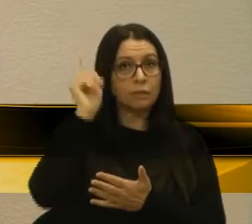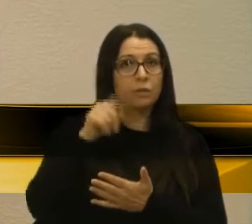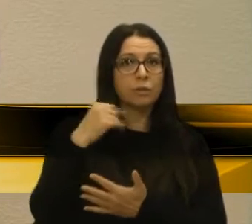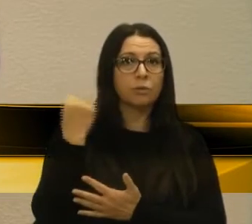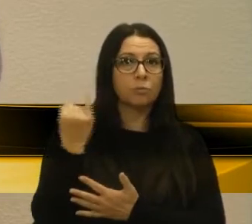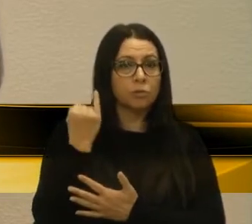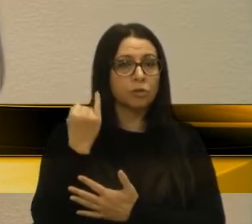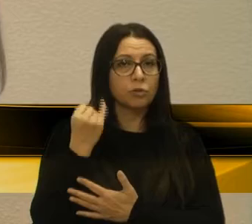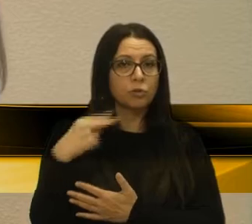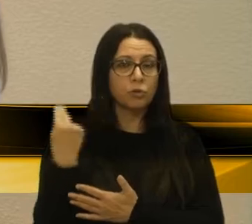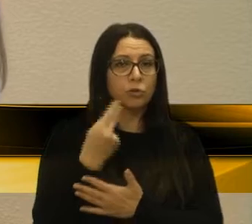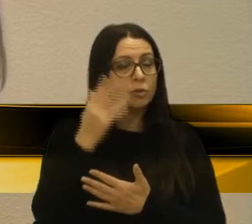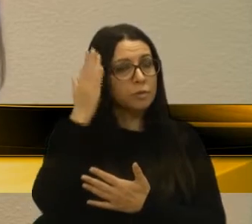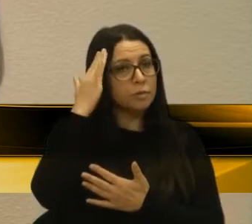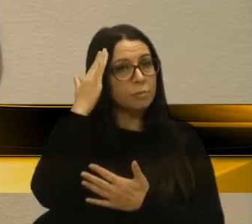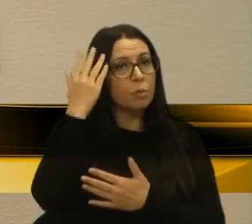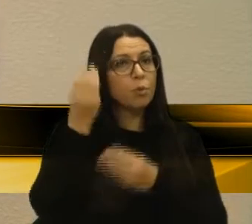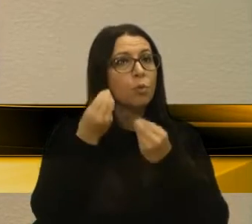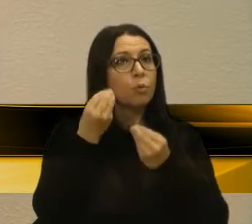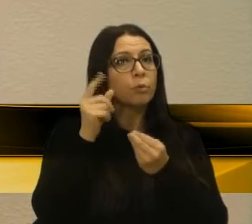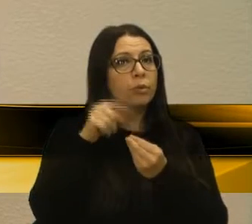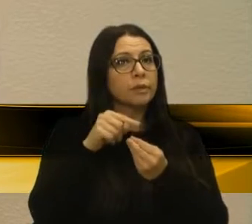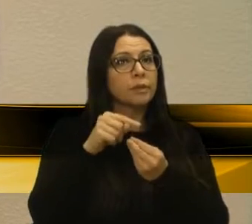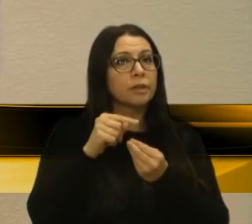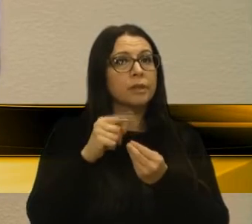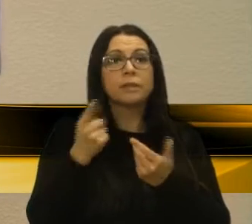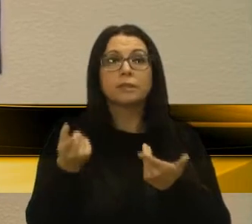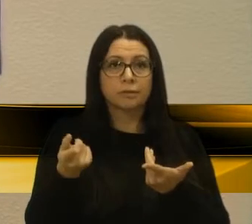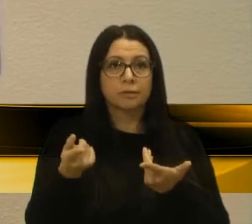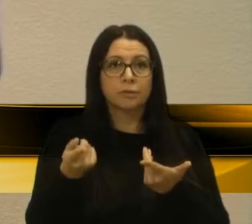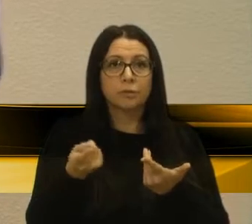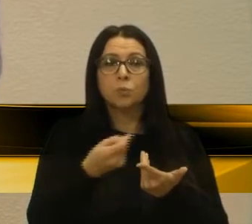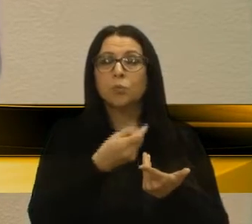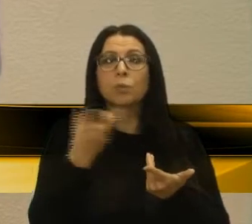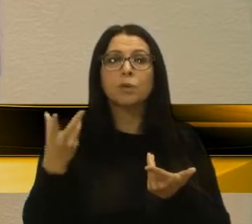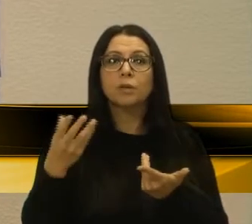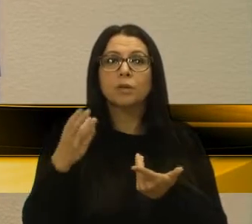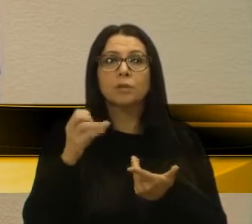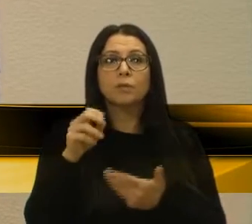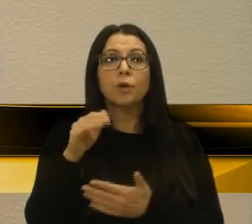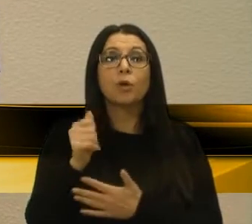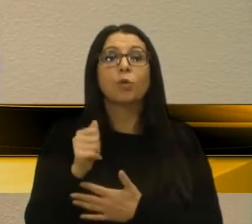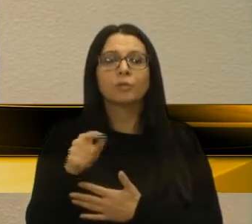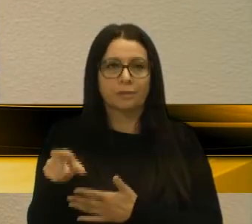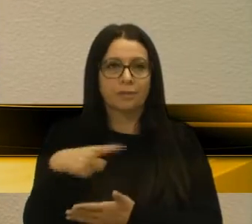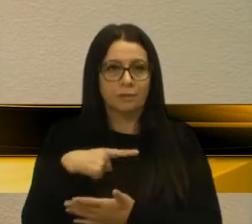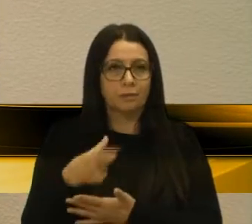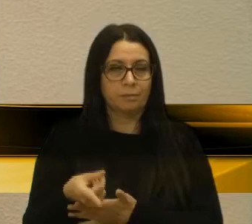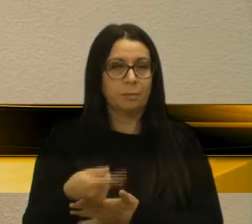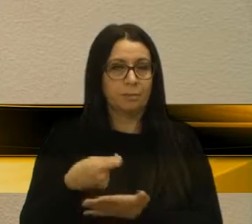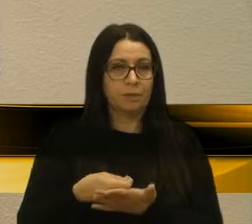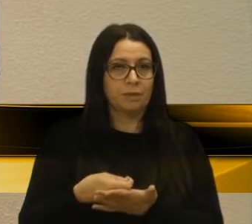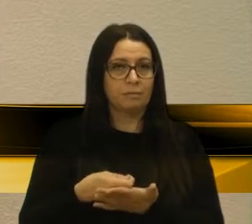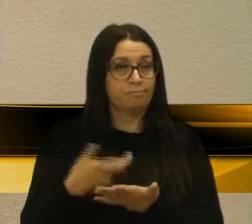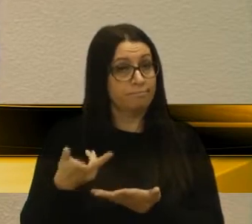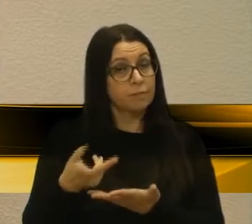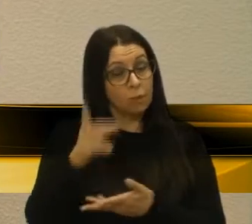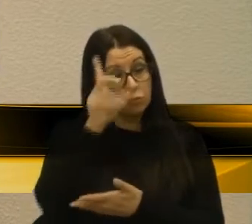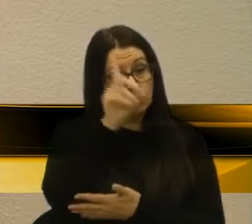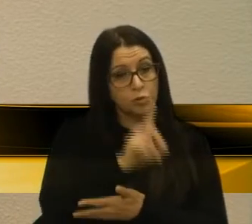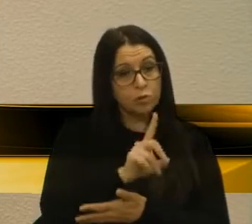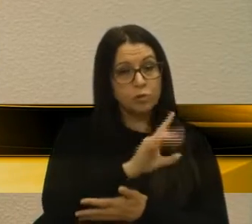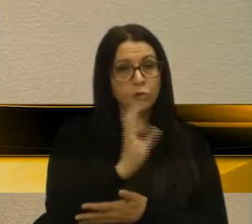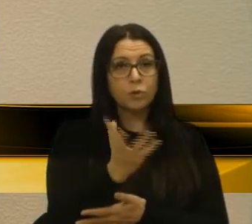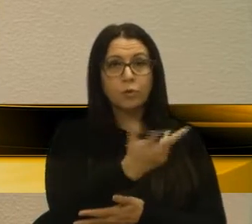que nós saibamos como está esta conta quanto está esta conta né é um direito